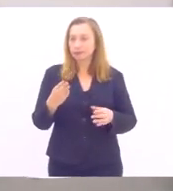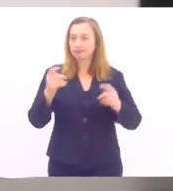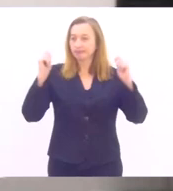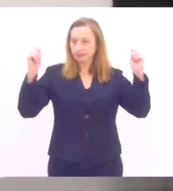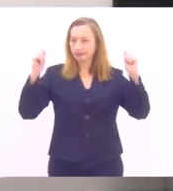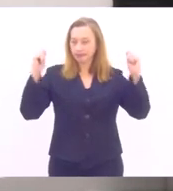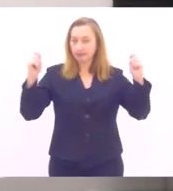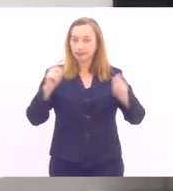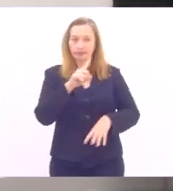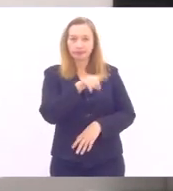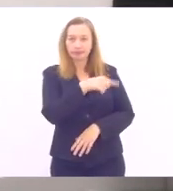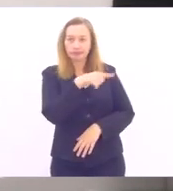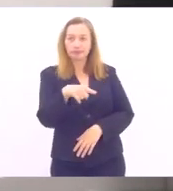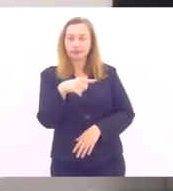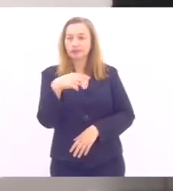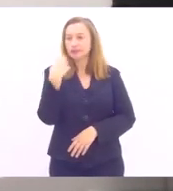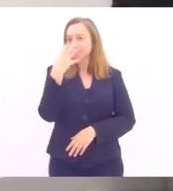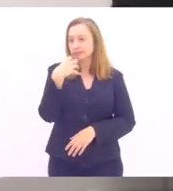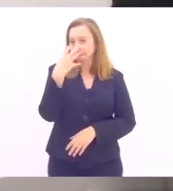refrões